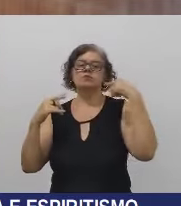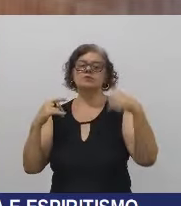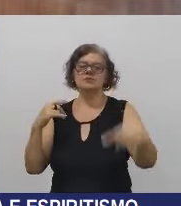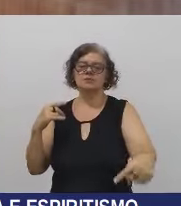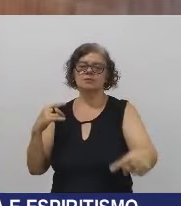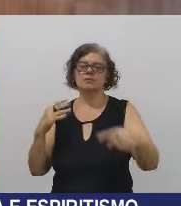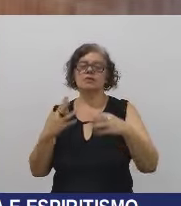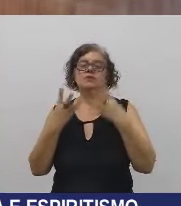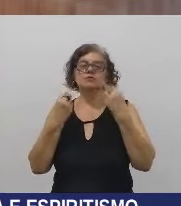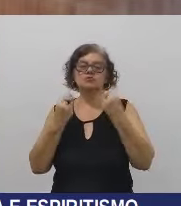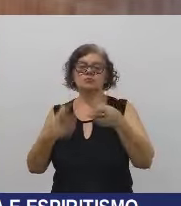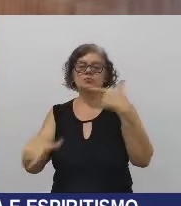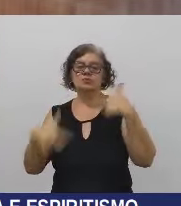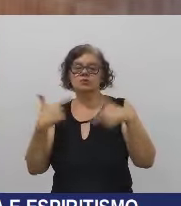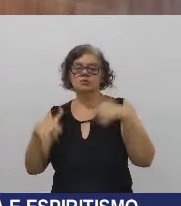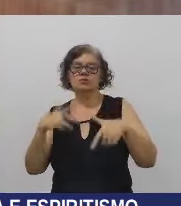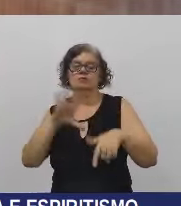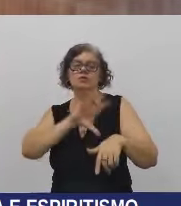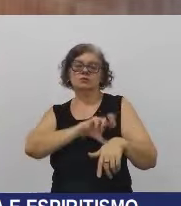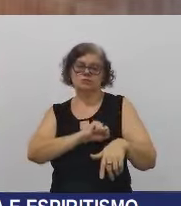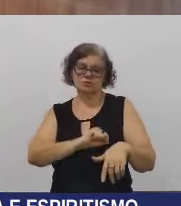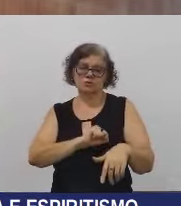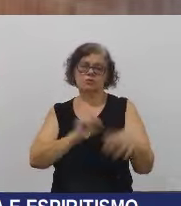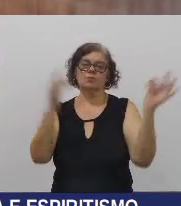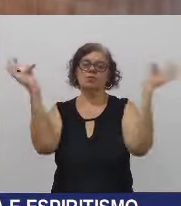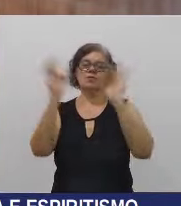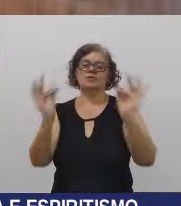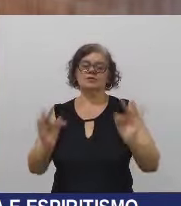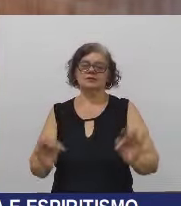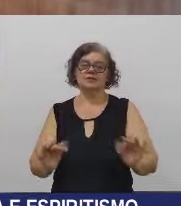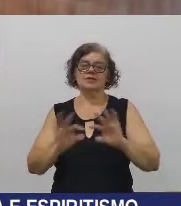que tenhamos uma semana de muito trabalho, de muito